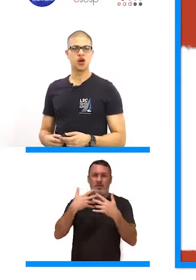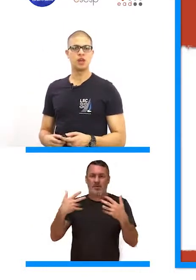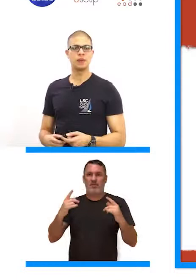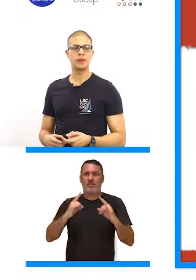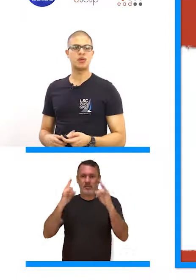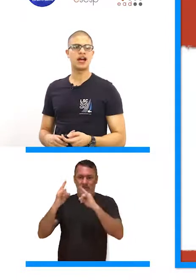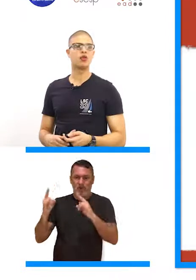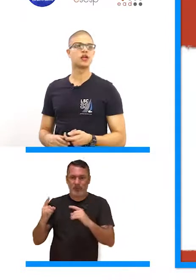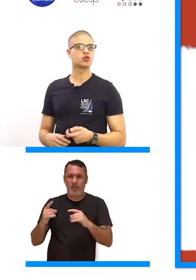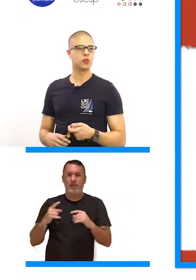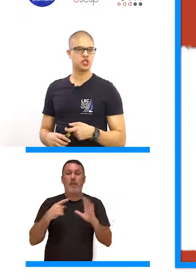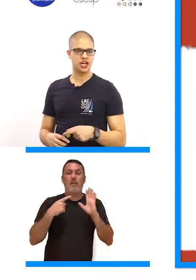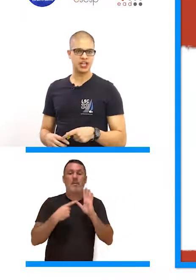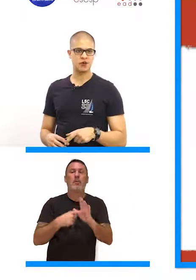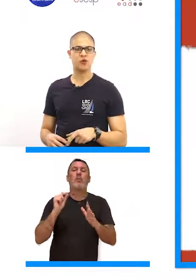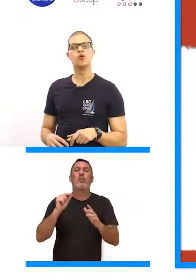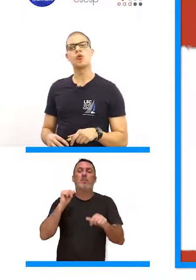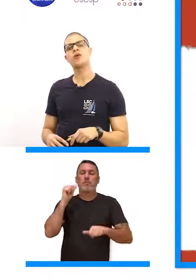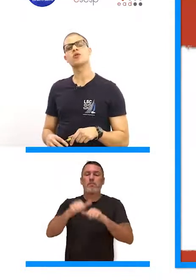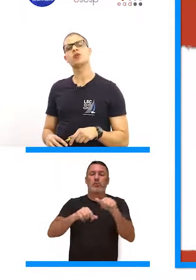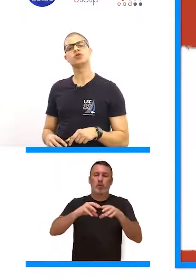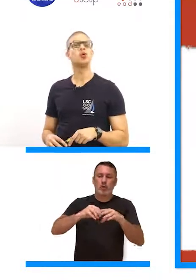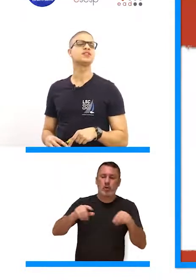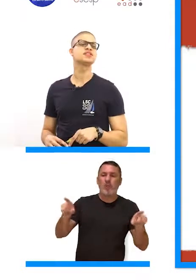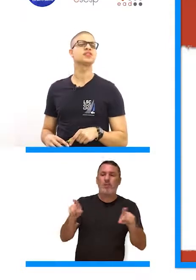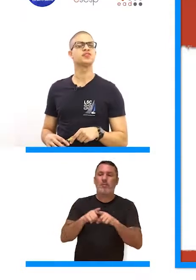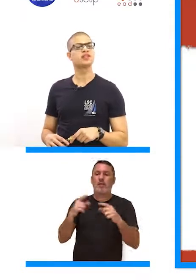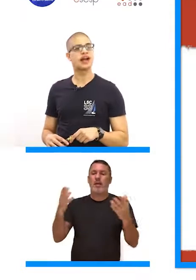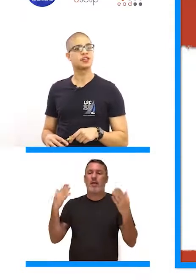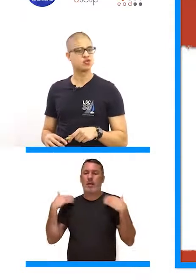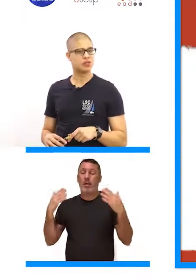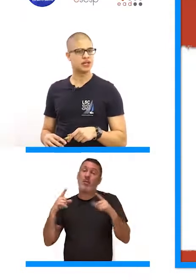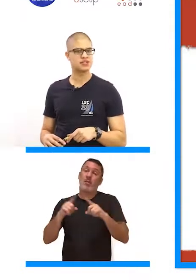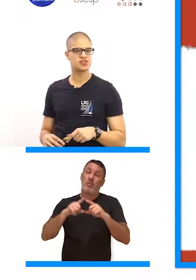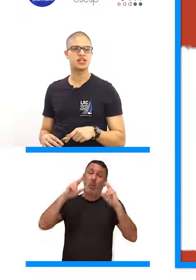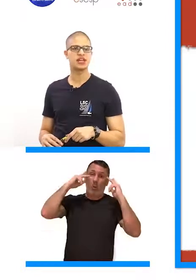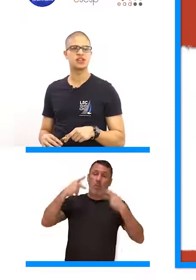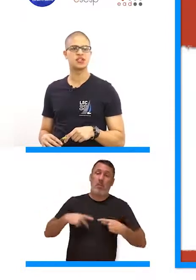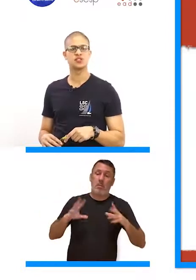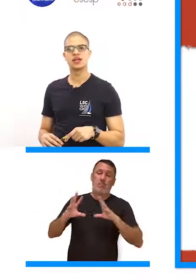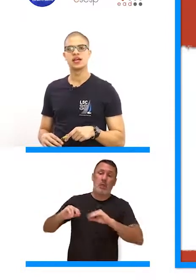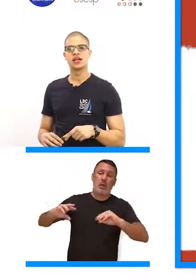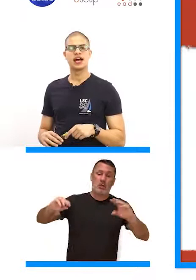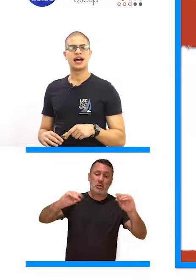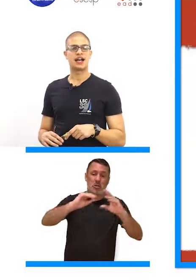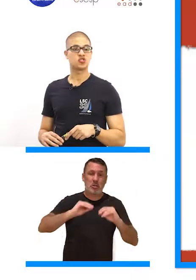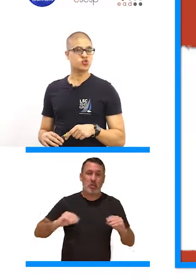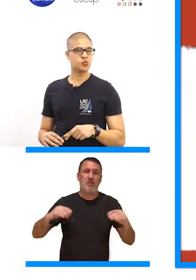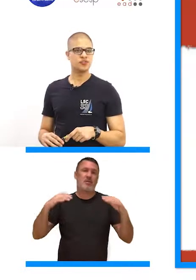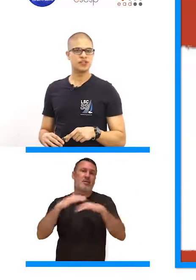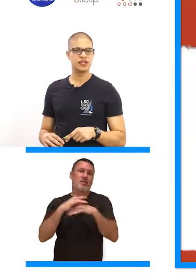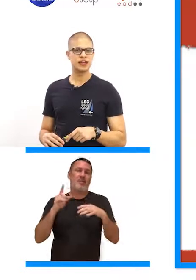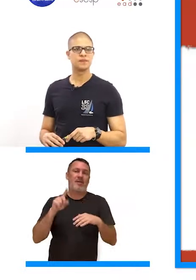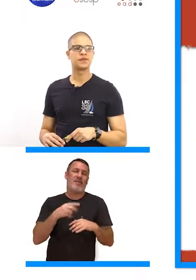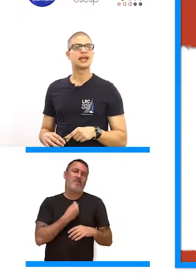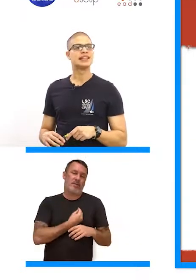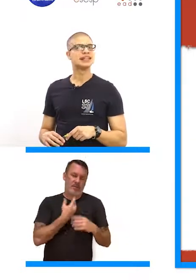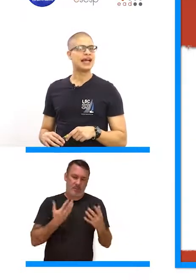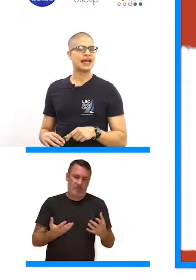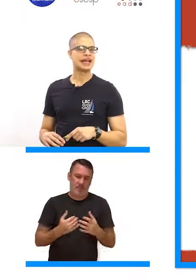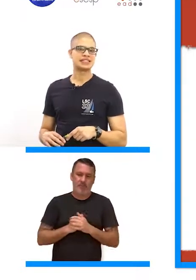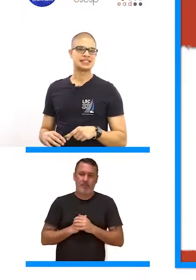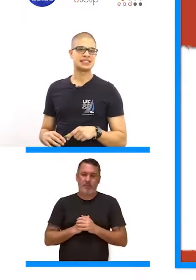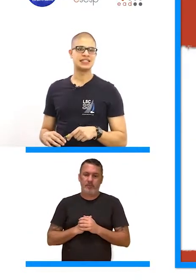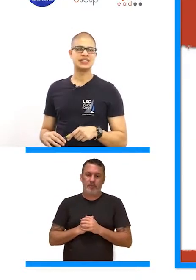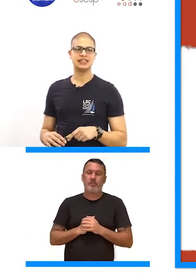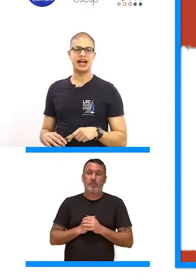do solo e pelo calor antropogênico, o qual inclui todas as atividades humanas inerentes à sua vida